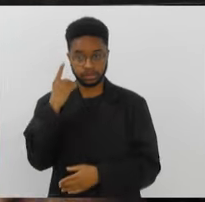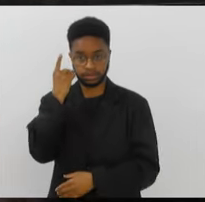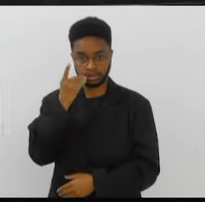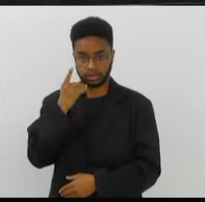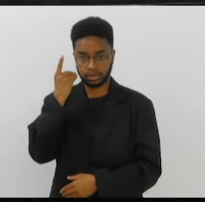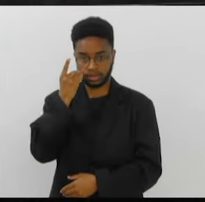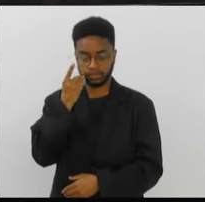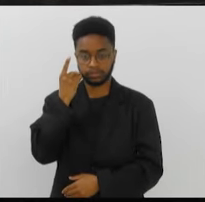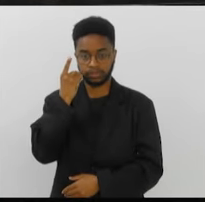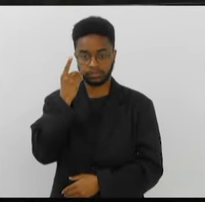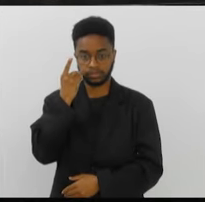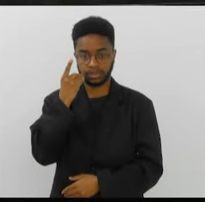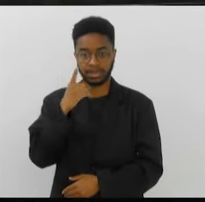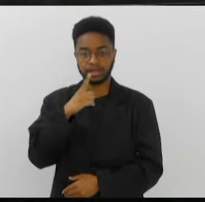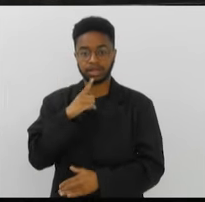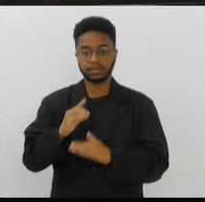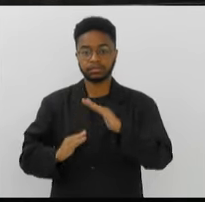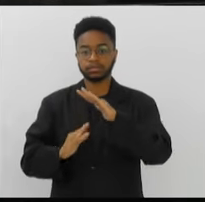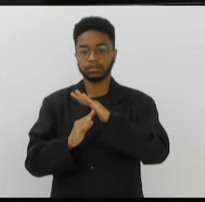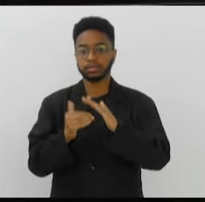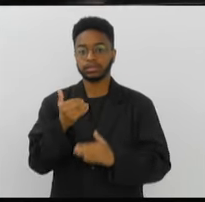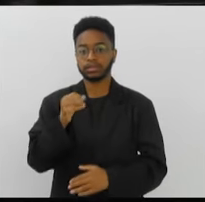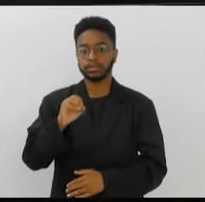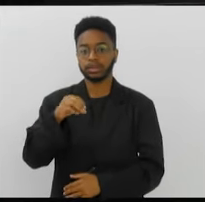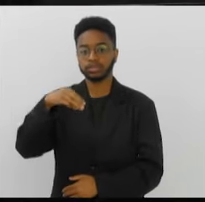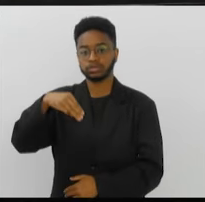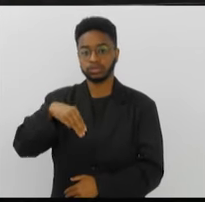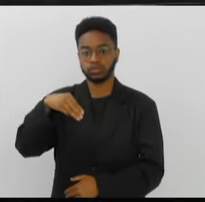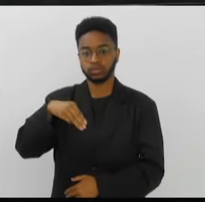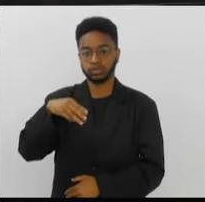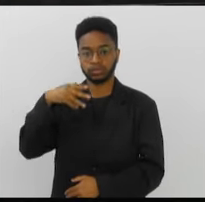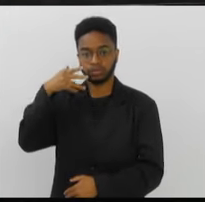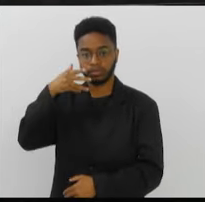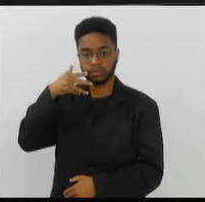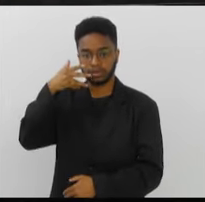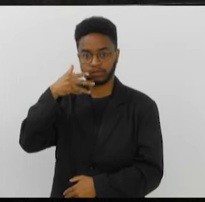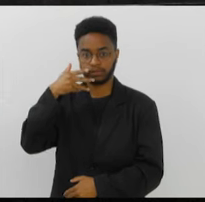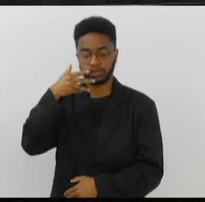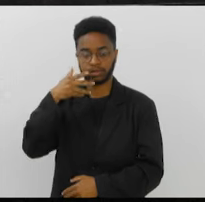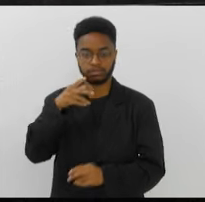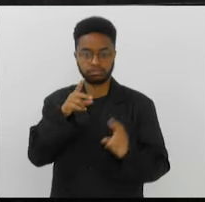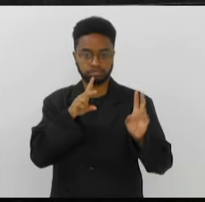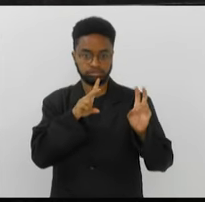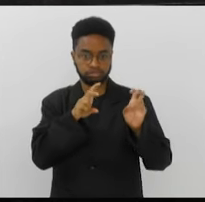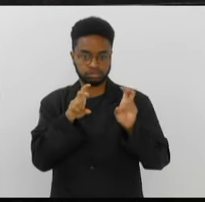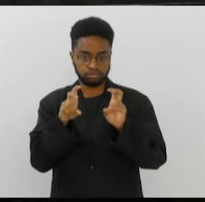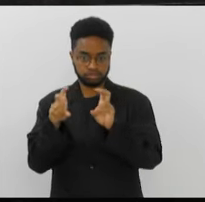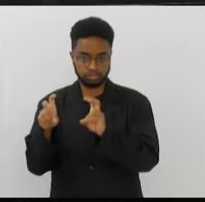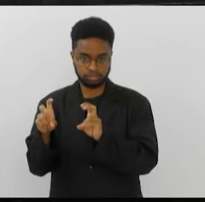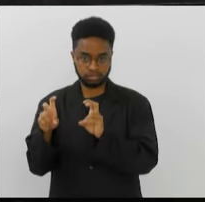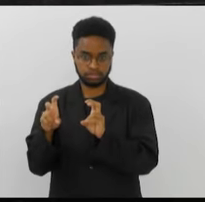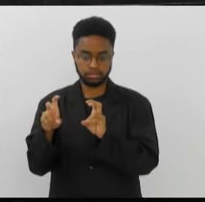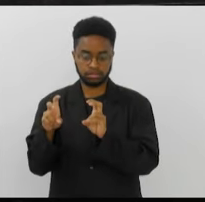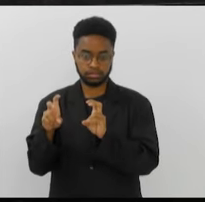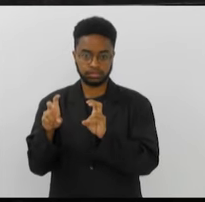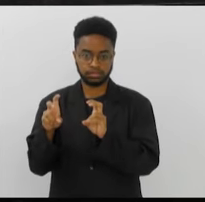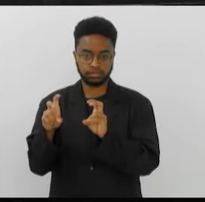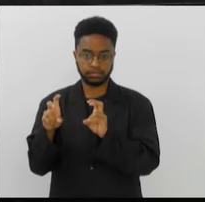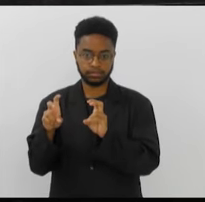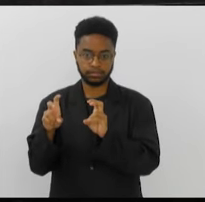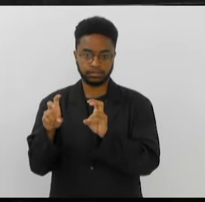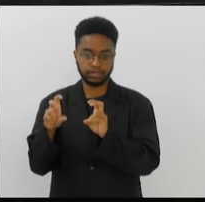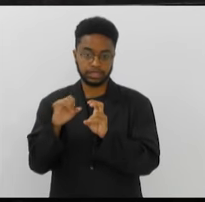parlamentares têm 10 minutos para abordarem os temas